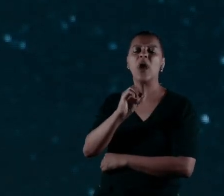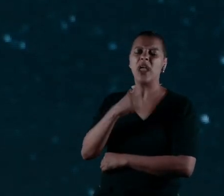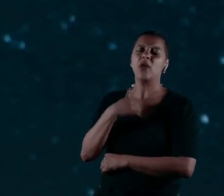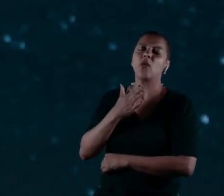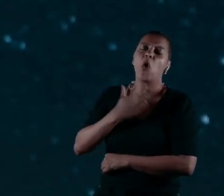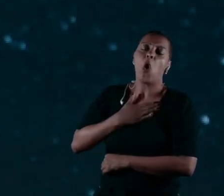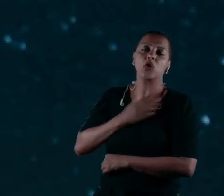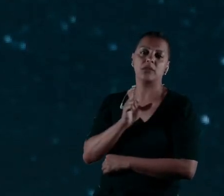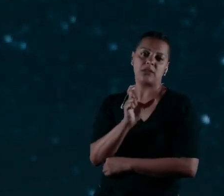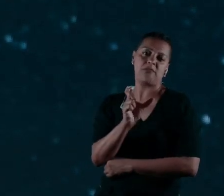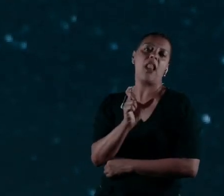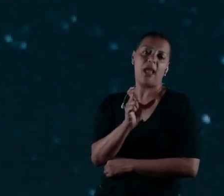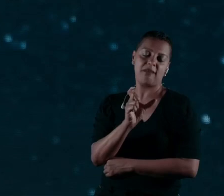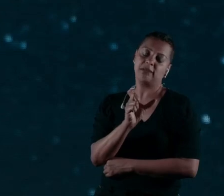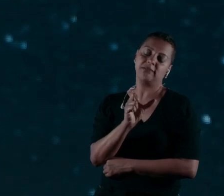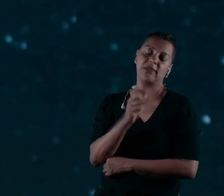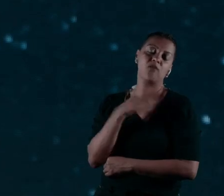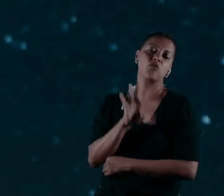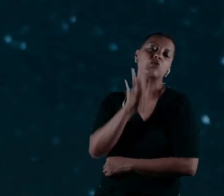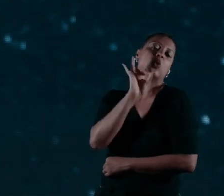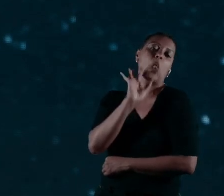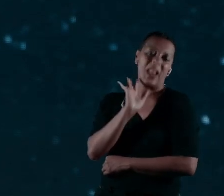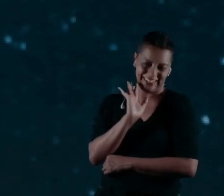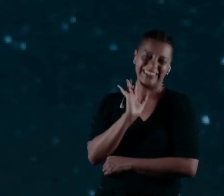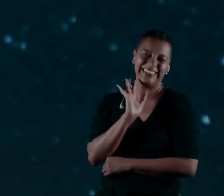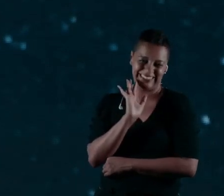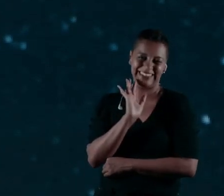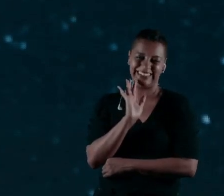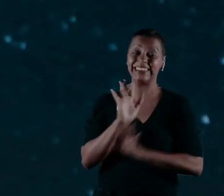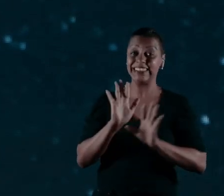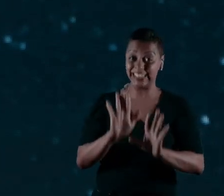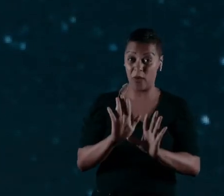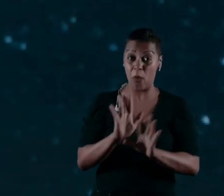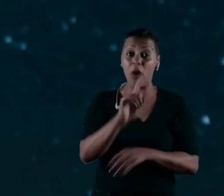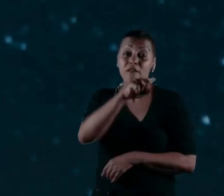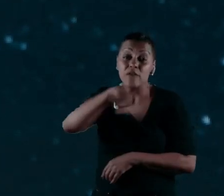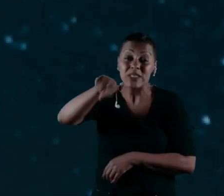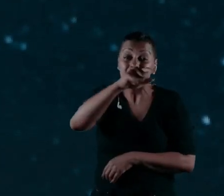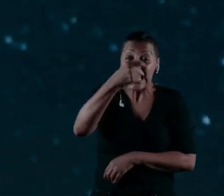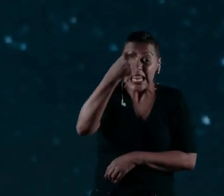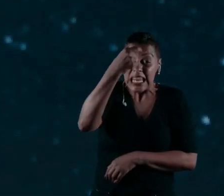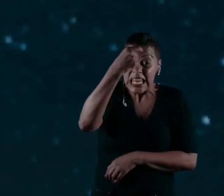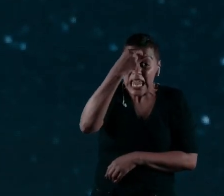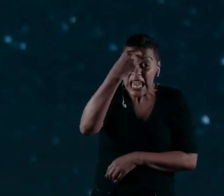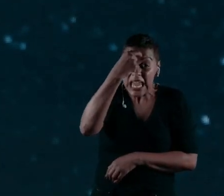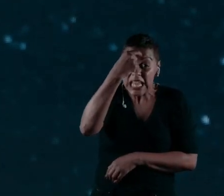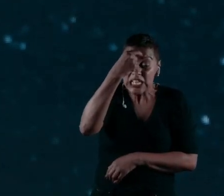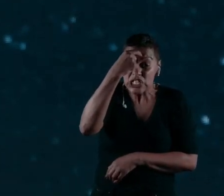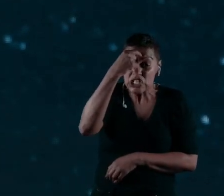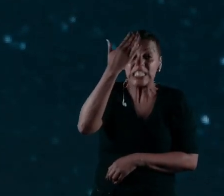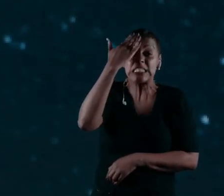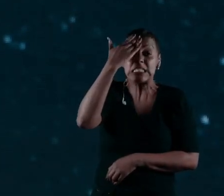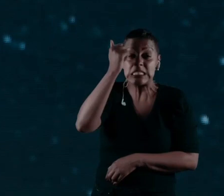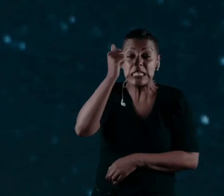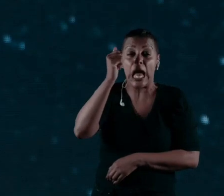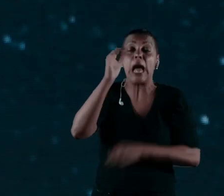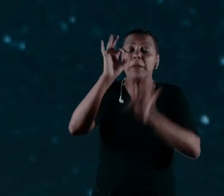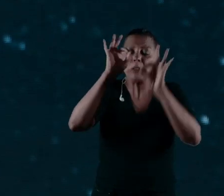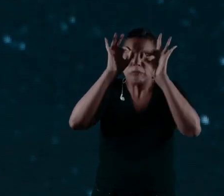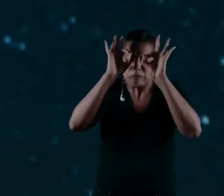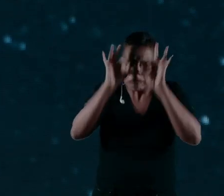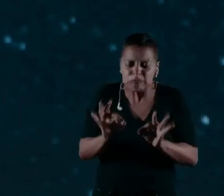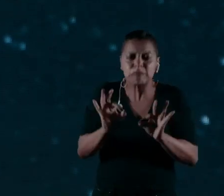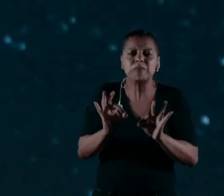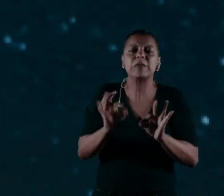desta tradução. Então, em primeiro lugar, eu quero dizer que uma mente honesta mantém um padrão altíssimo